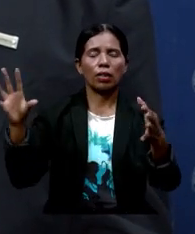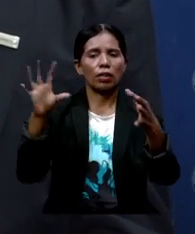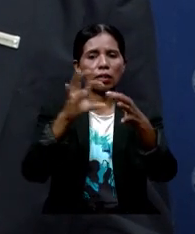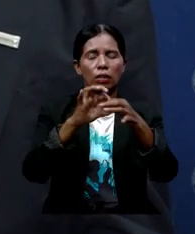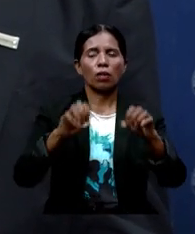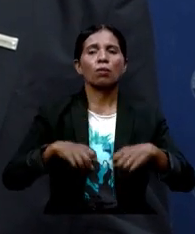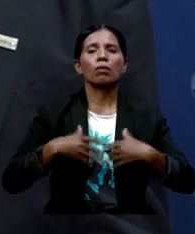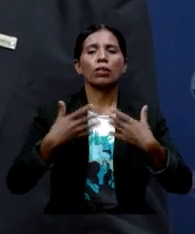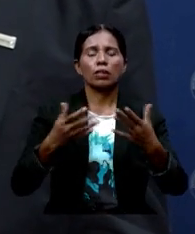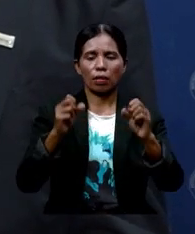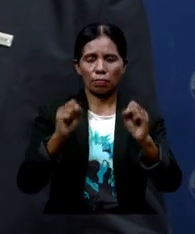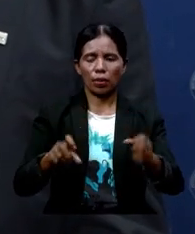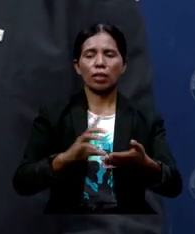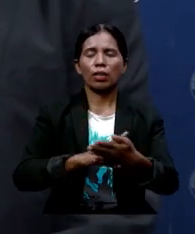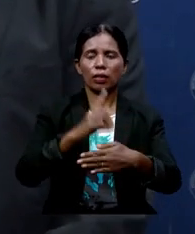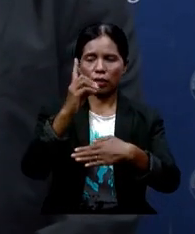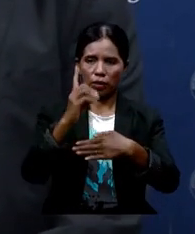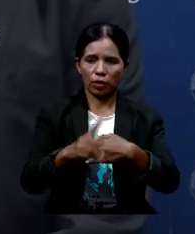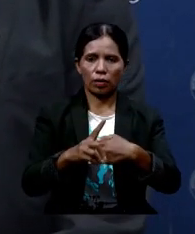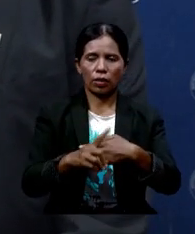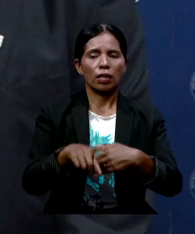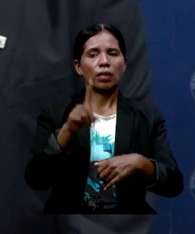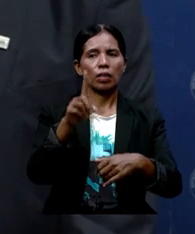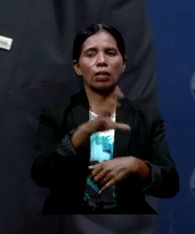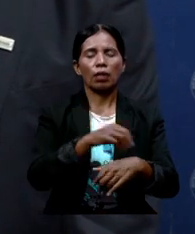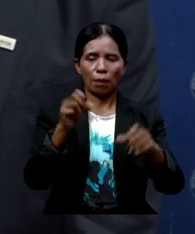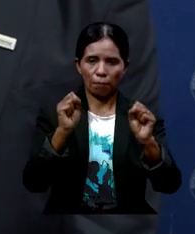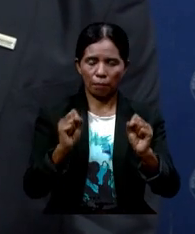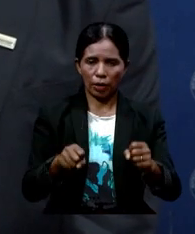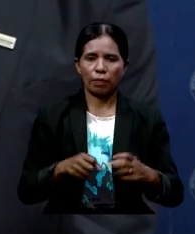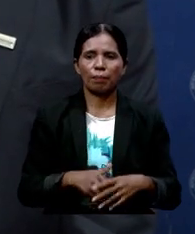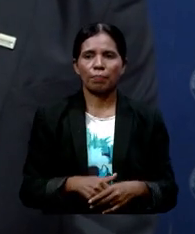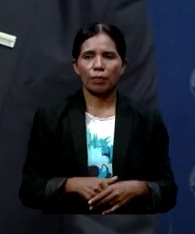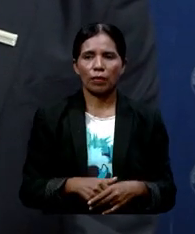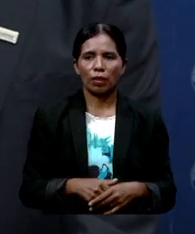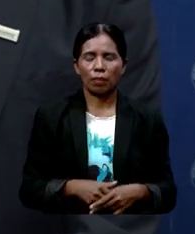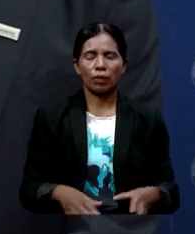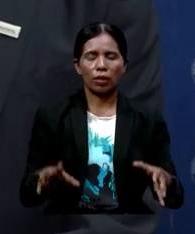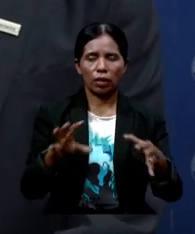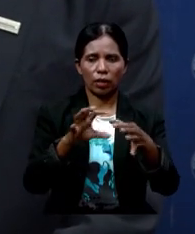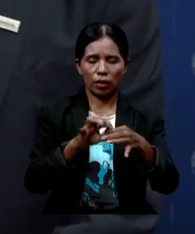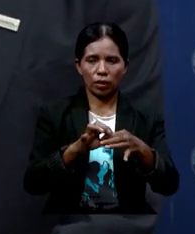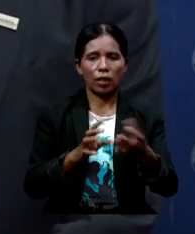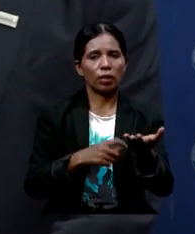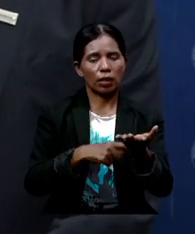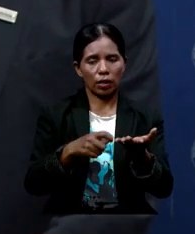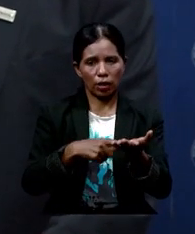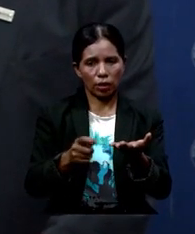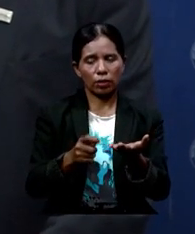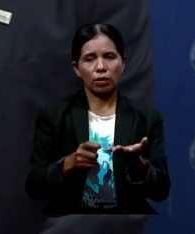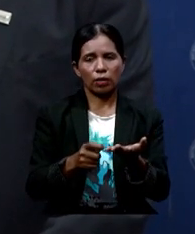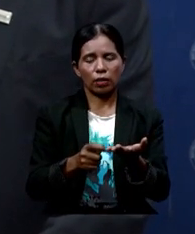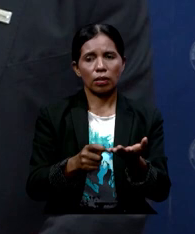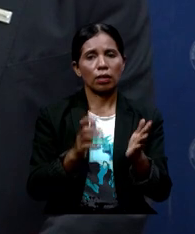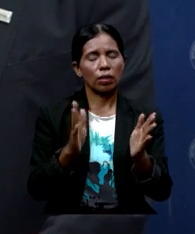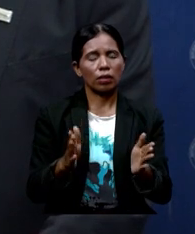vele desenvolve termo da referência ida nebe maka bele kesi lutang in termos de técnico hodi